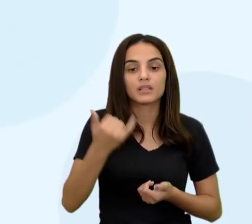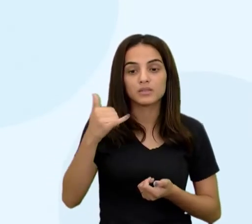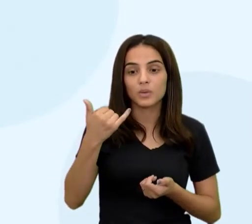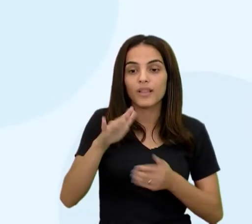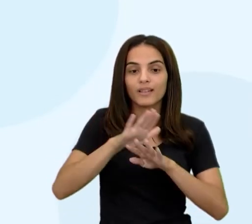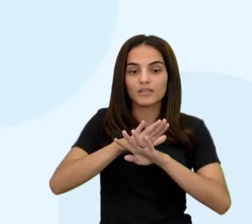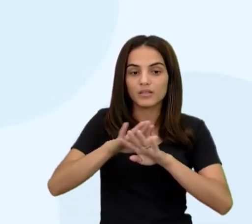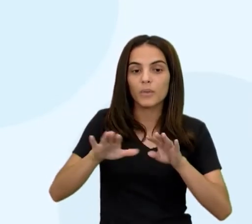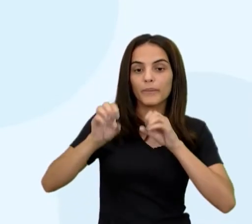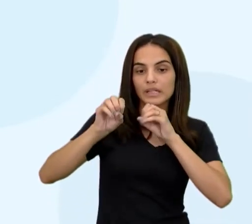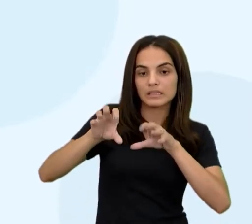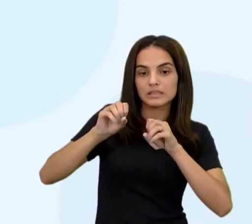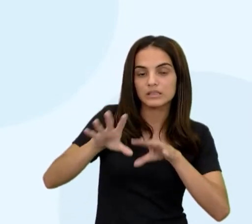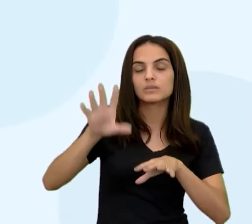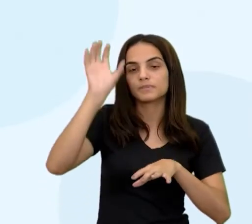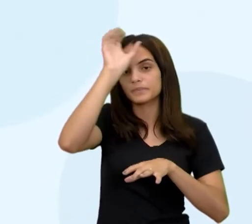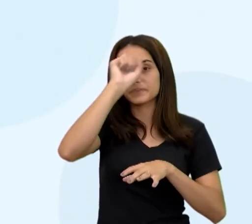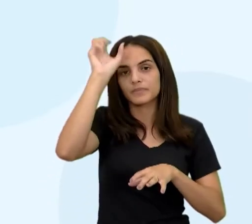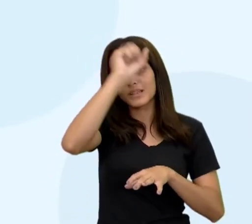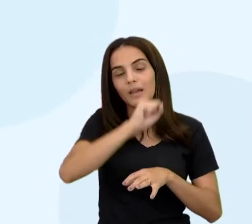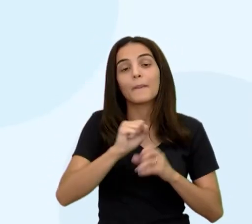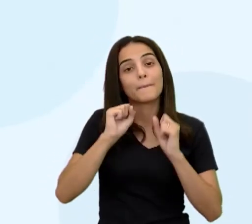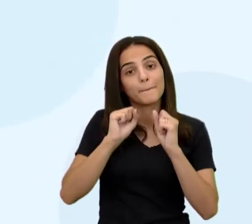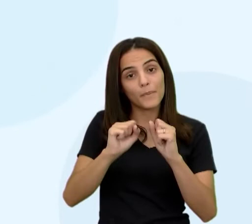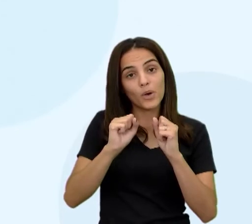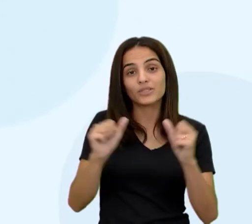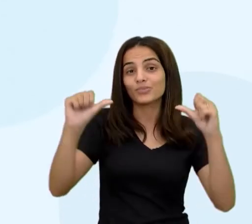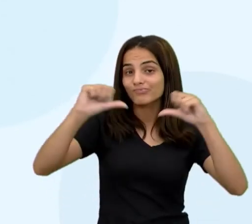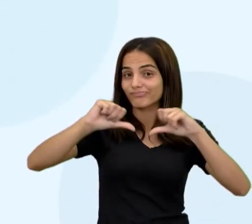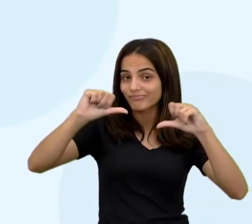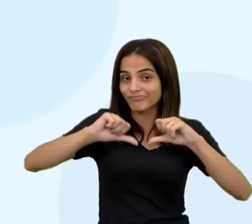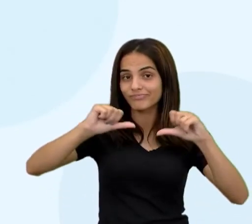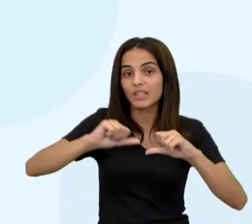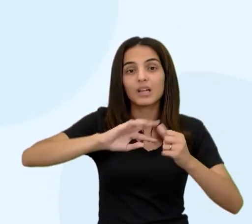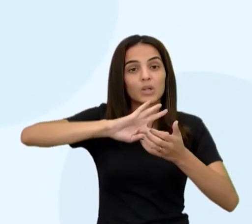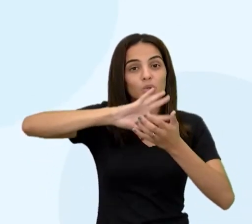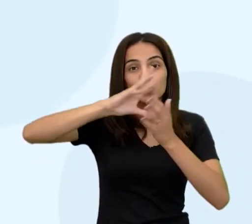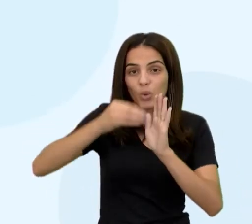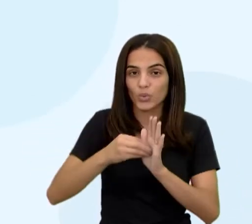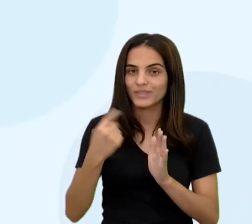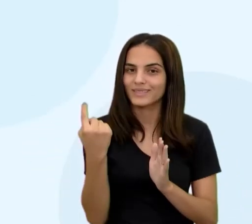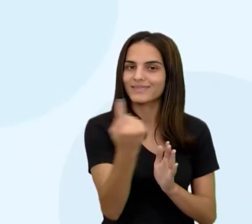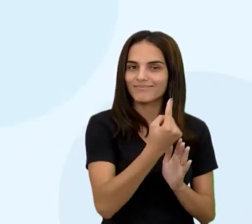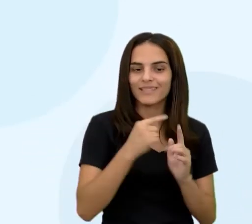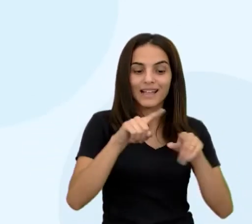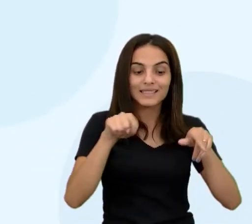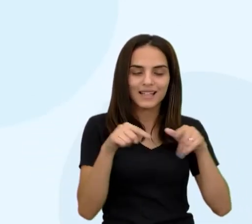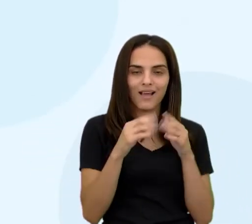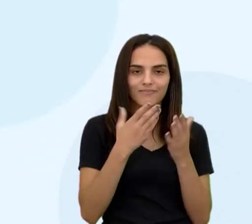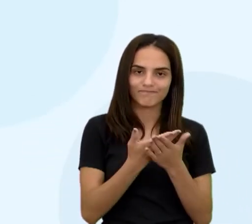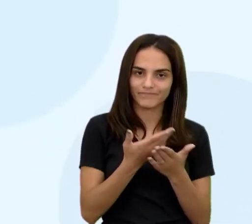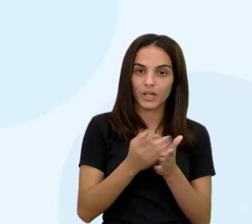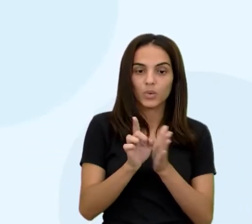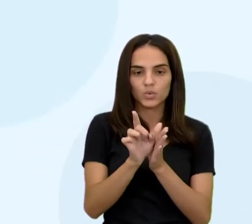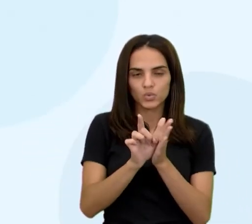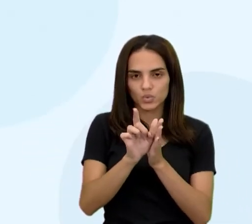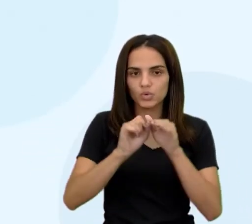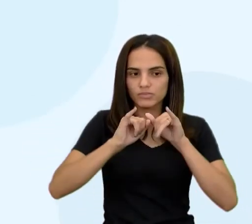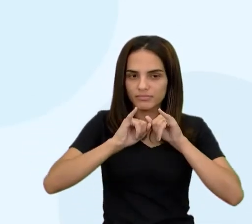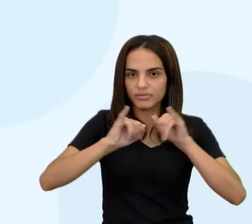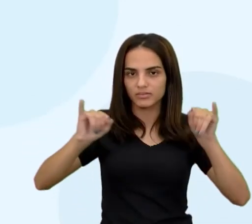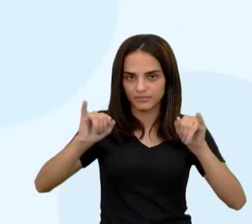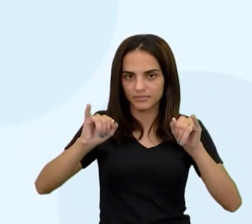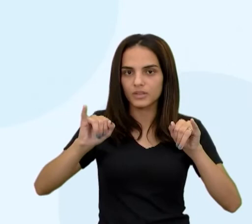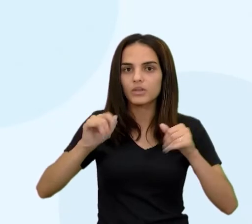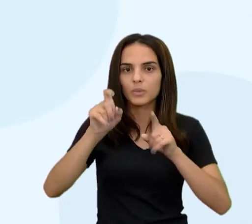relação ensino-aprendizagem, visto que atrapalha não só quem atende, mas também todos os que estão ao seu redor. Um estudo divulgado no mês passado pela